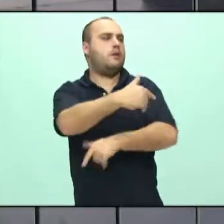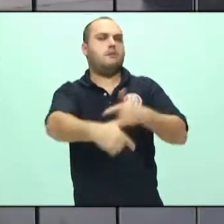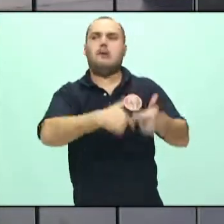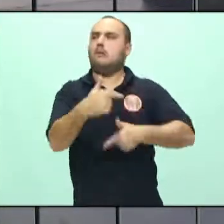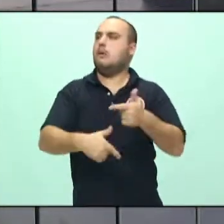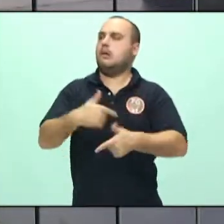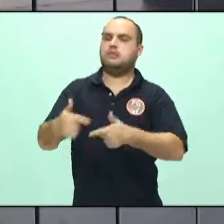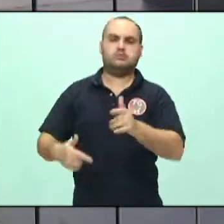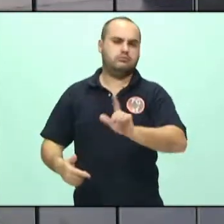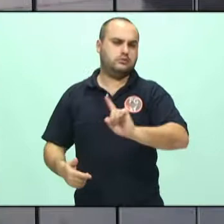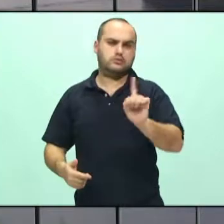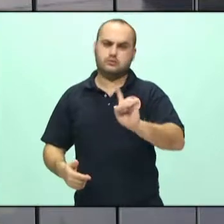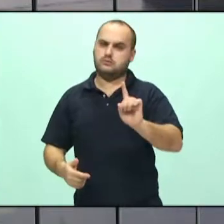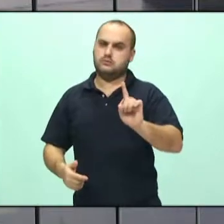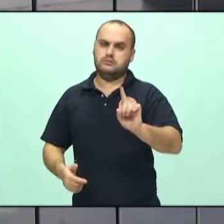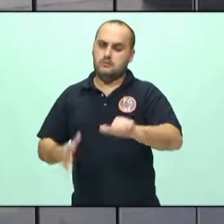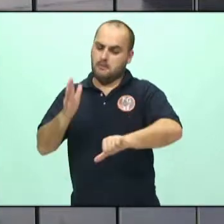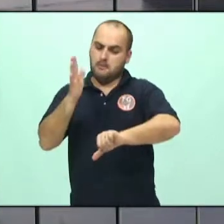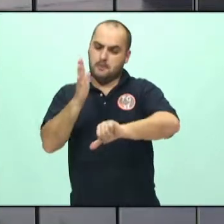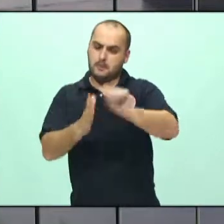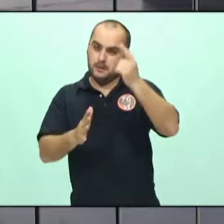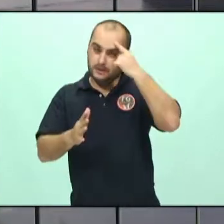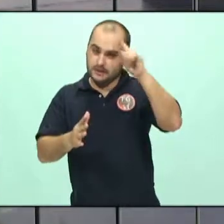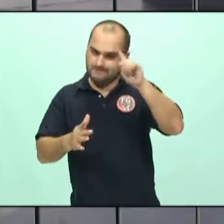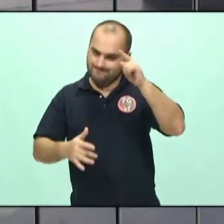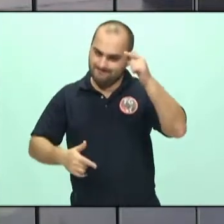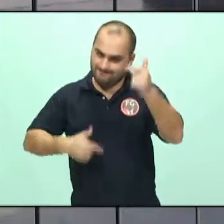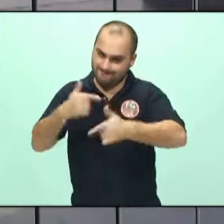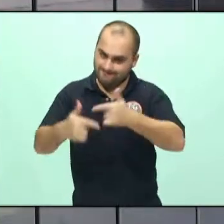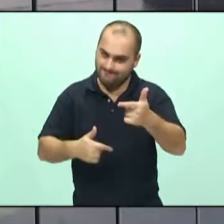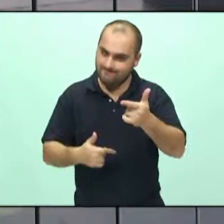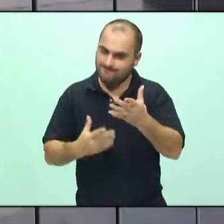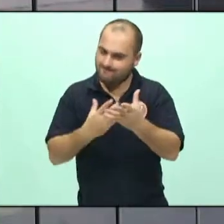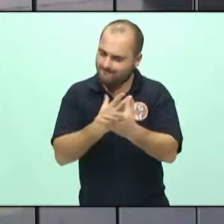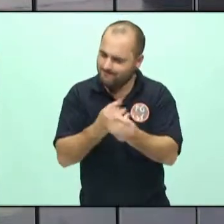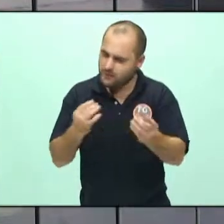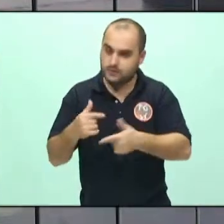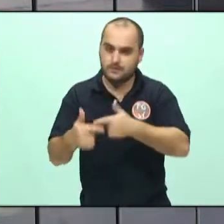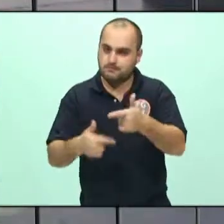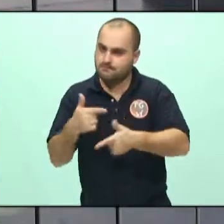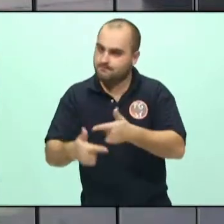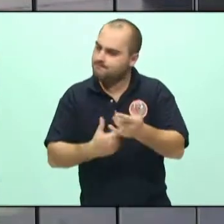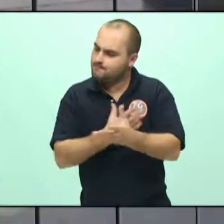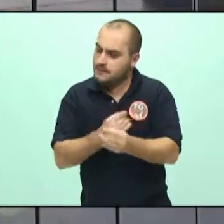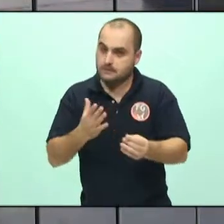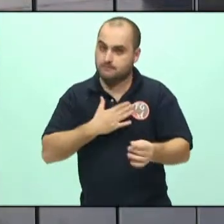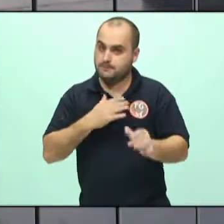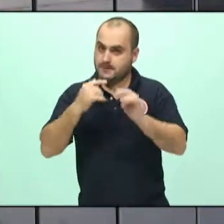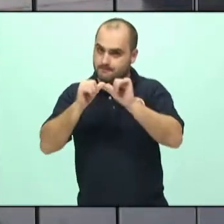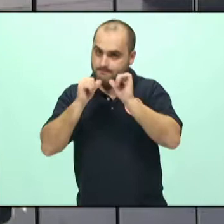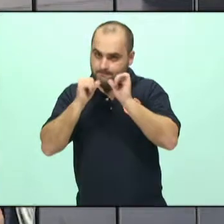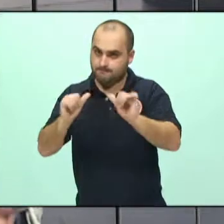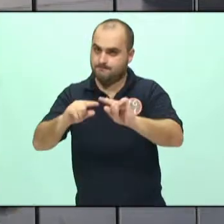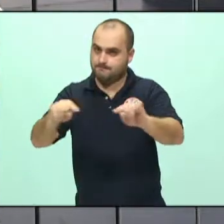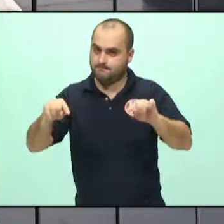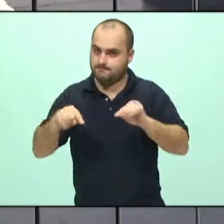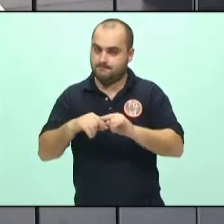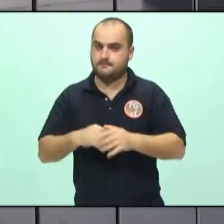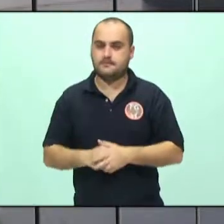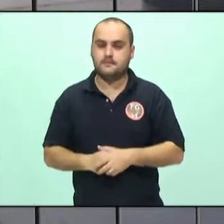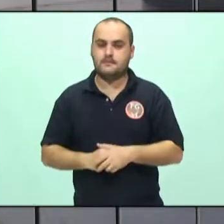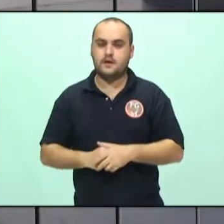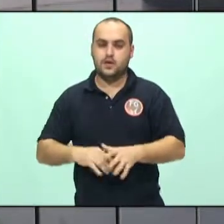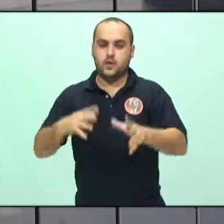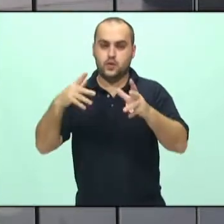estamos desde o primeiro dia em atividade. O nosso volume de trabalho é muito grande no nosso gabinete. De modo que tudo que a gente